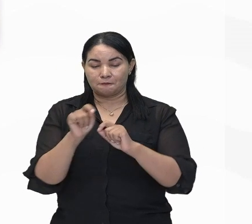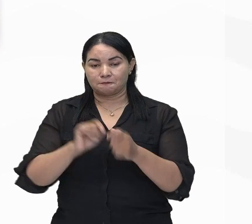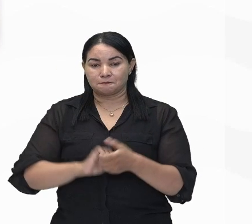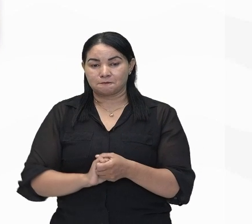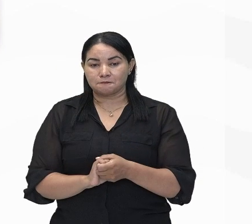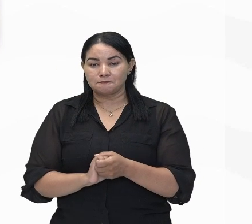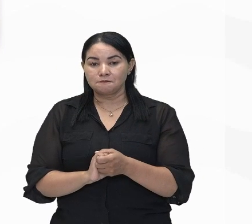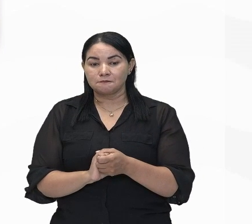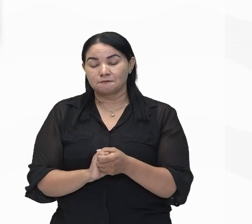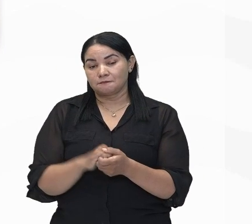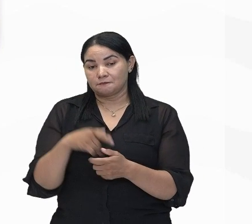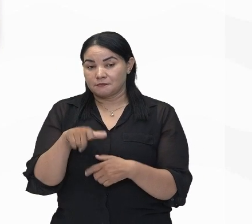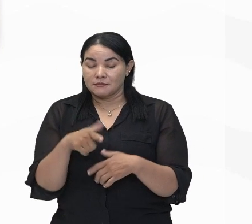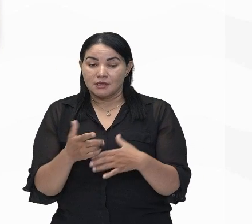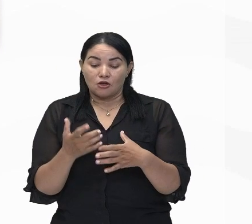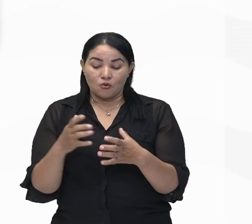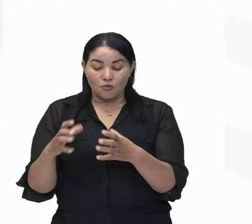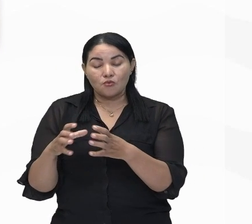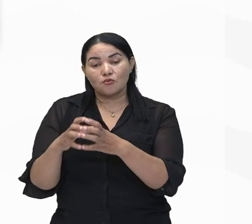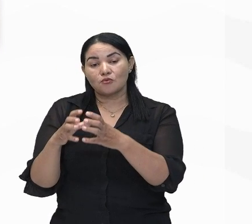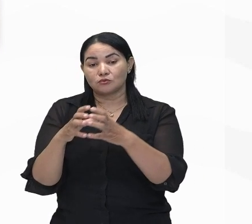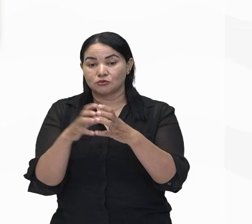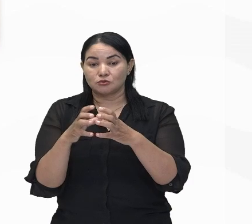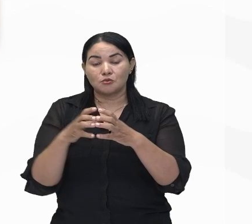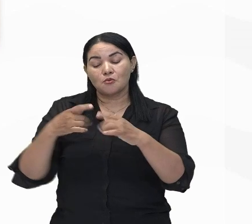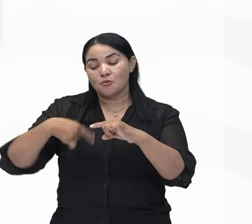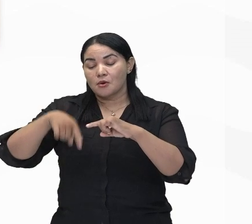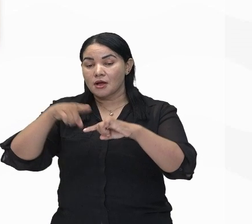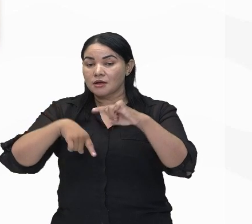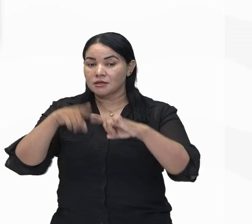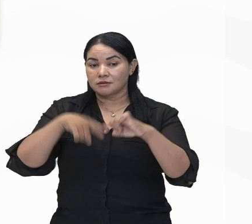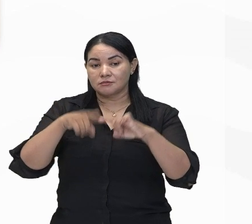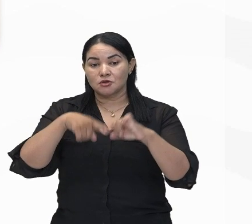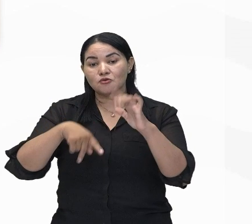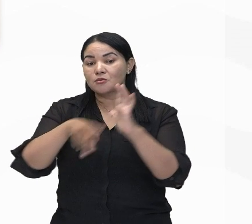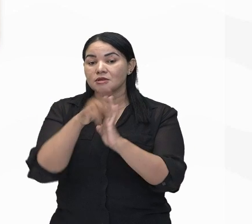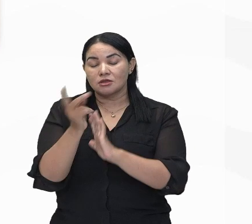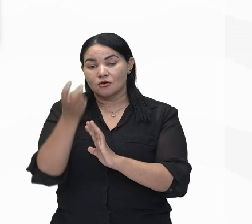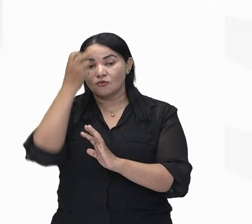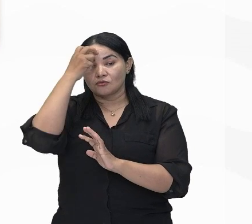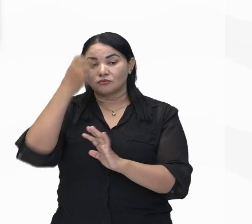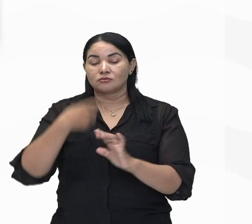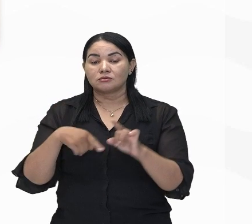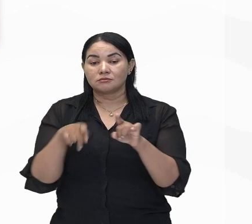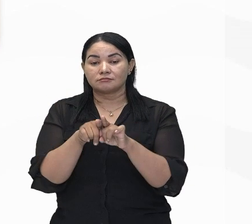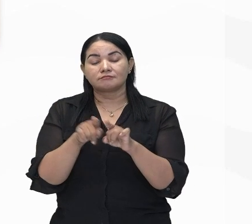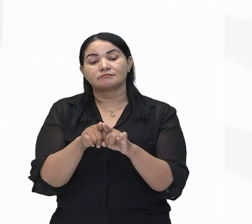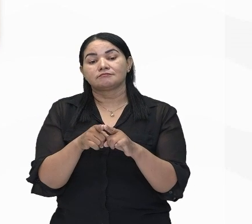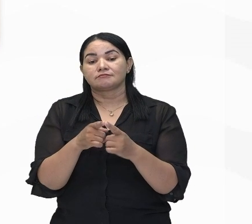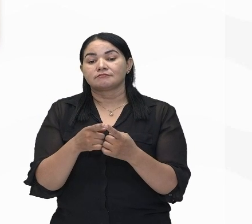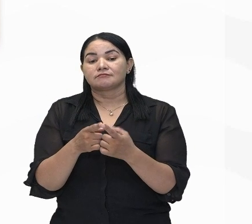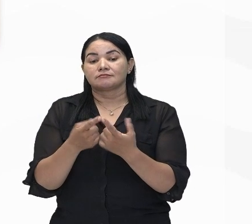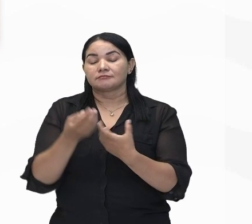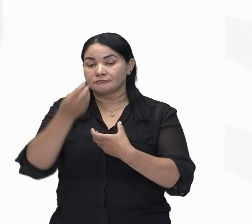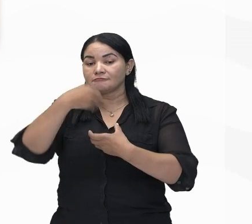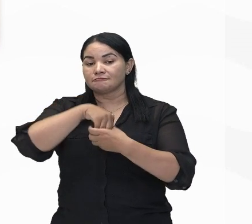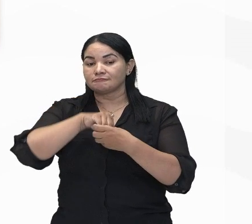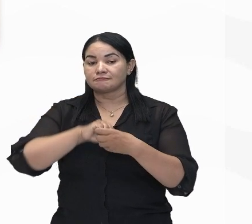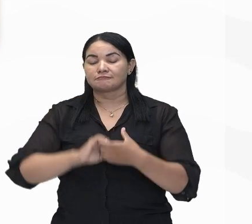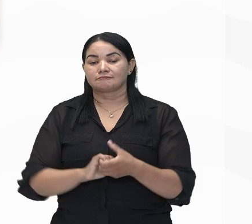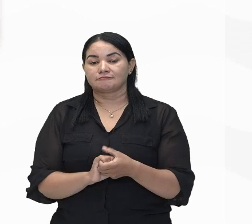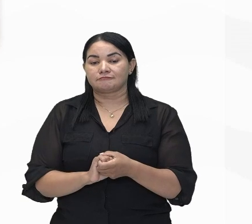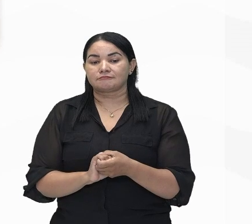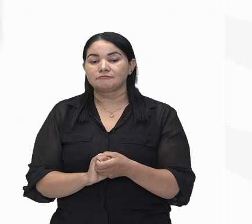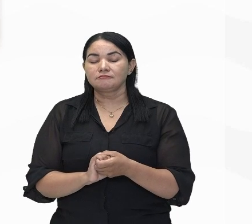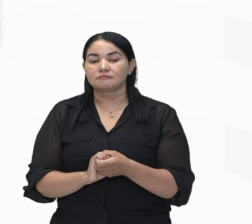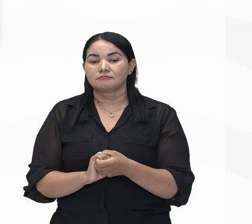Aquele conjunto, né, de elementos culturais, de aspectos culturais que existe ali dentro. Então,